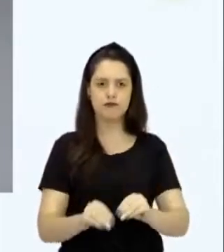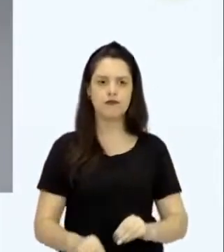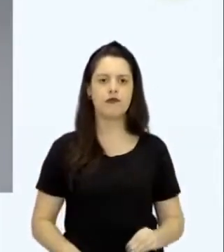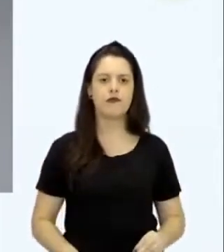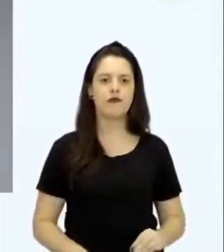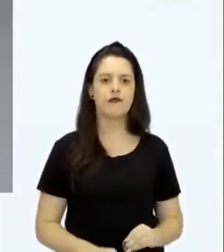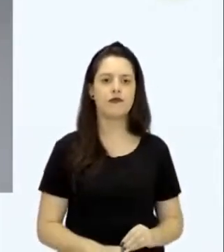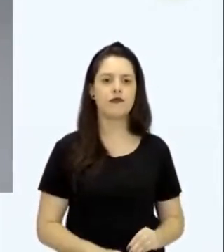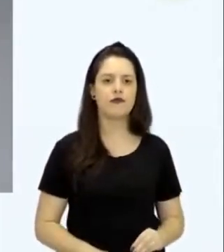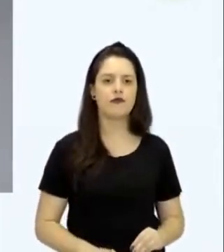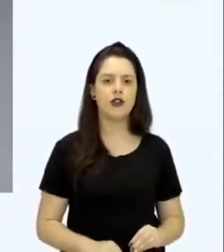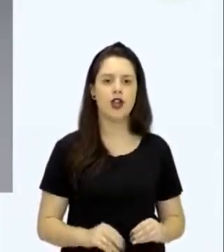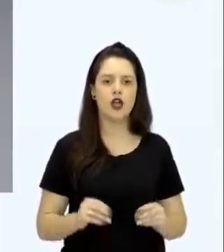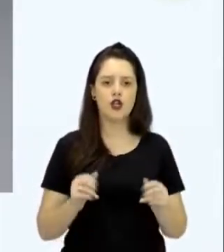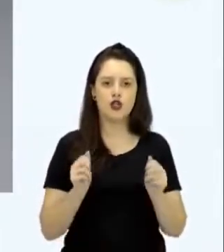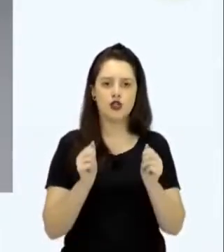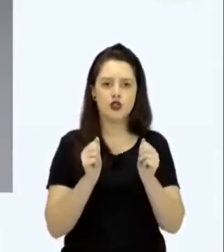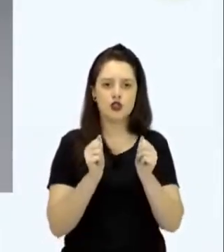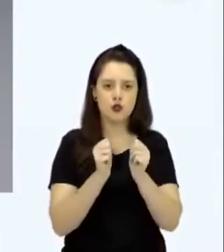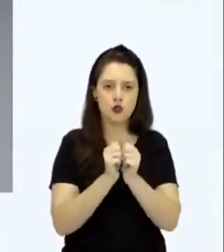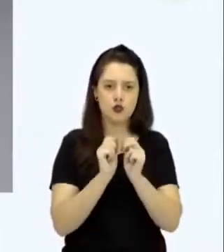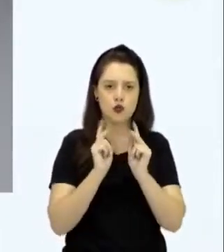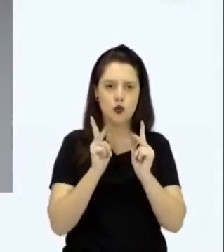o potenciômetro na mesma